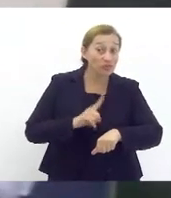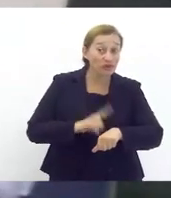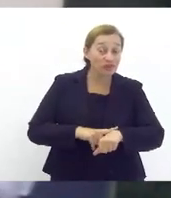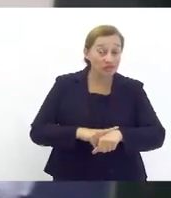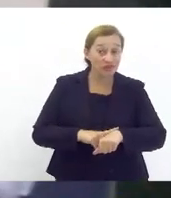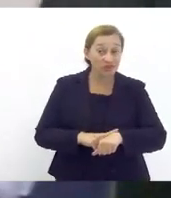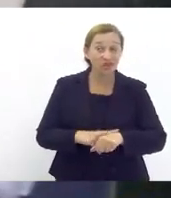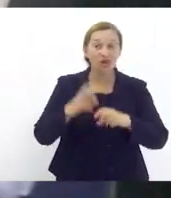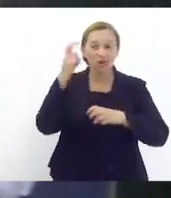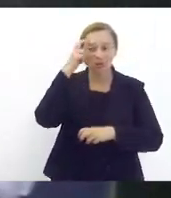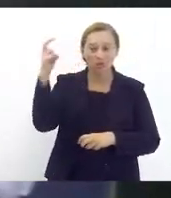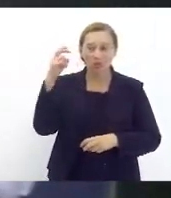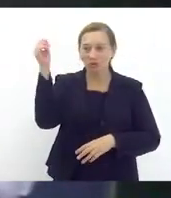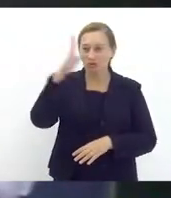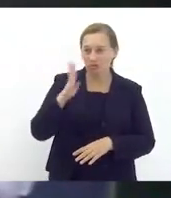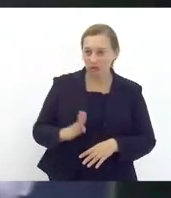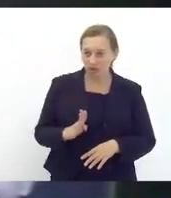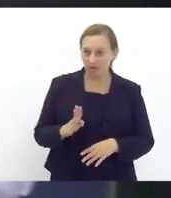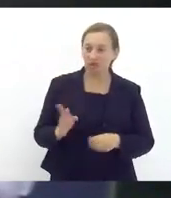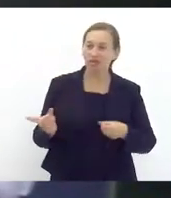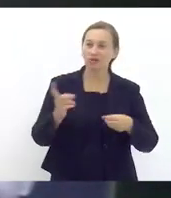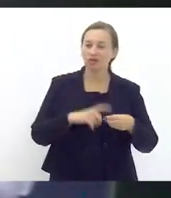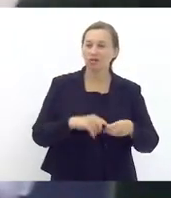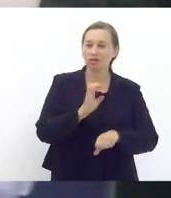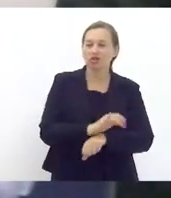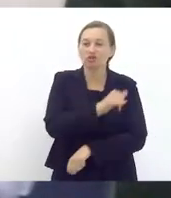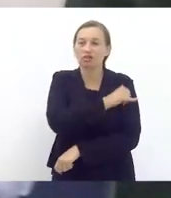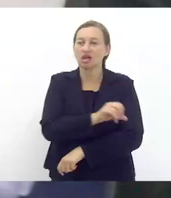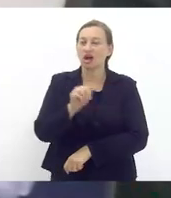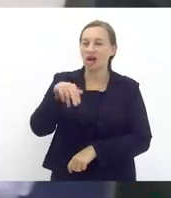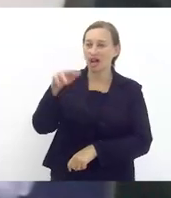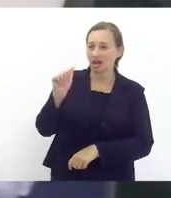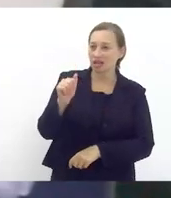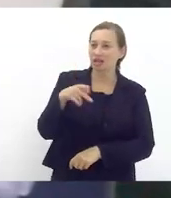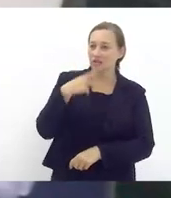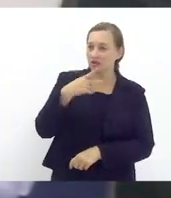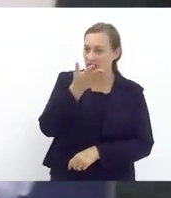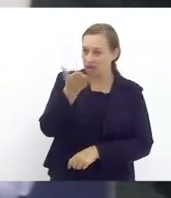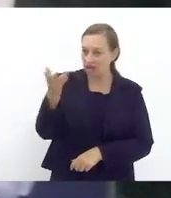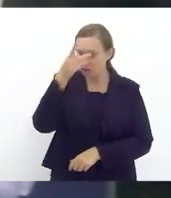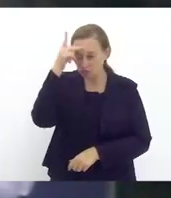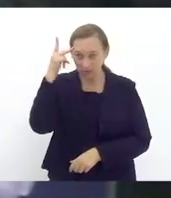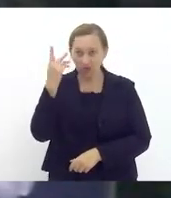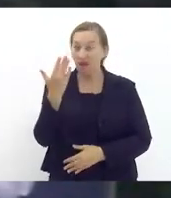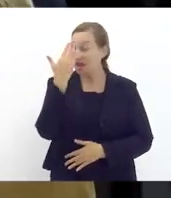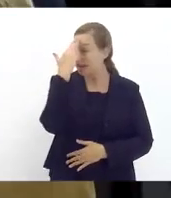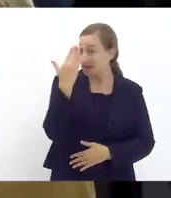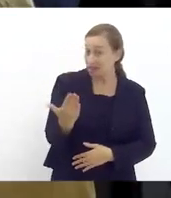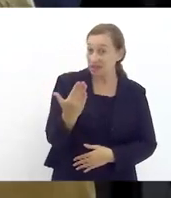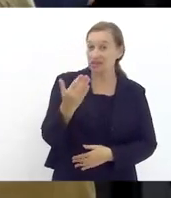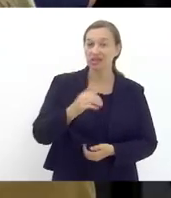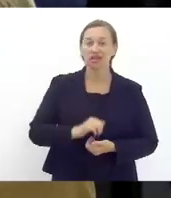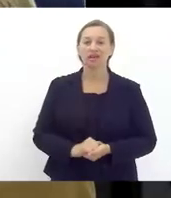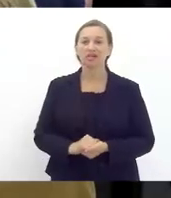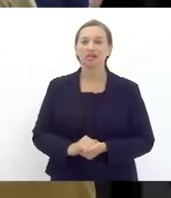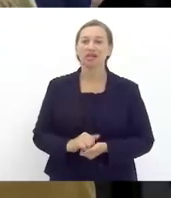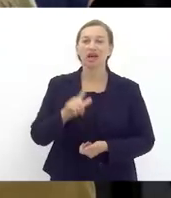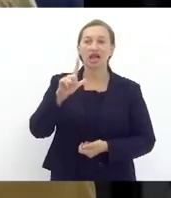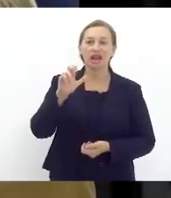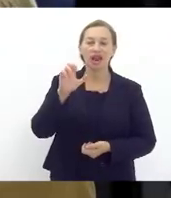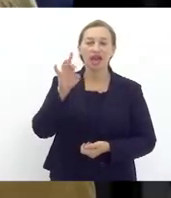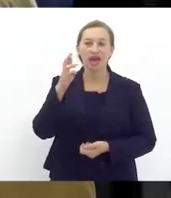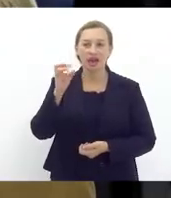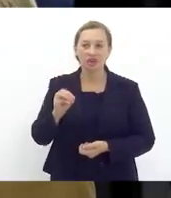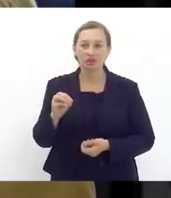ressurgimento da cultura no Brasil no estado do Rio de Janeiro Ana Lúcia registrar as presenças por favor Leandro